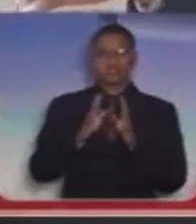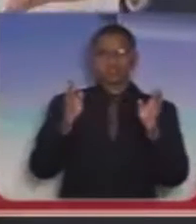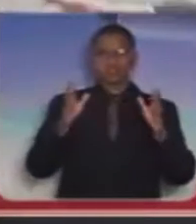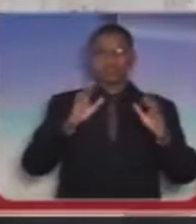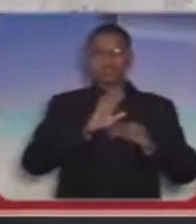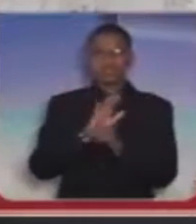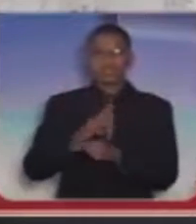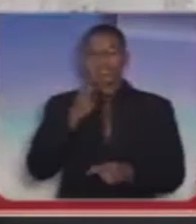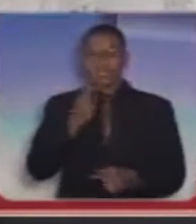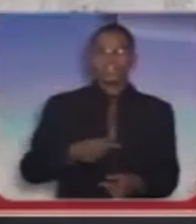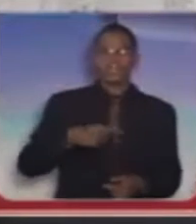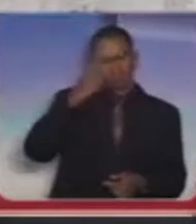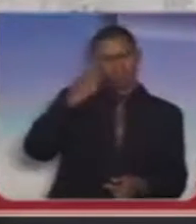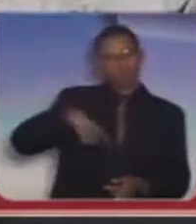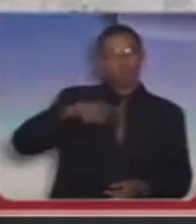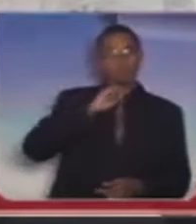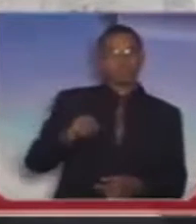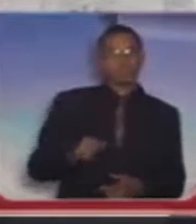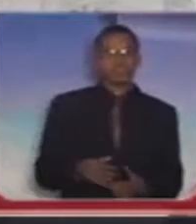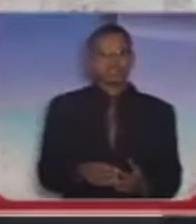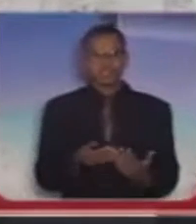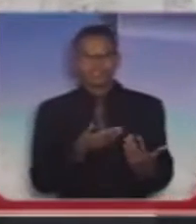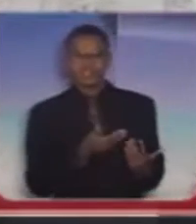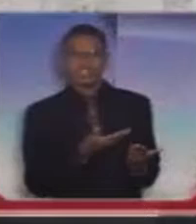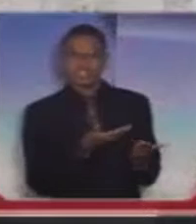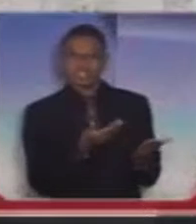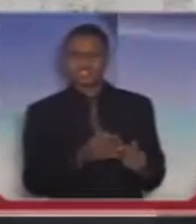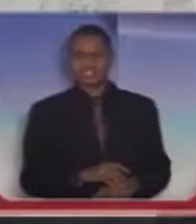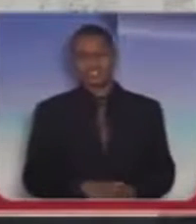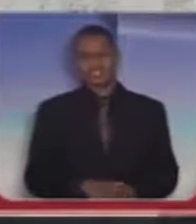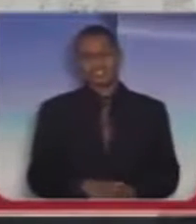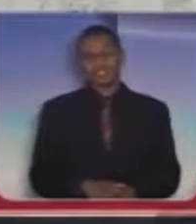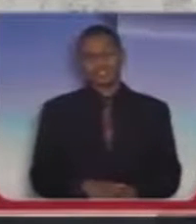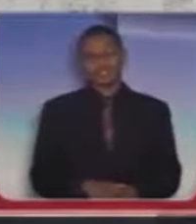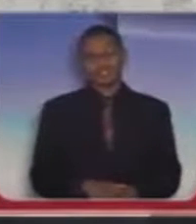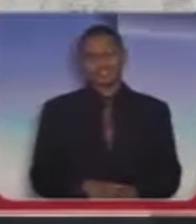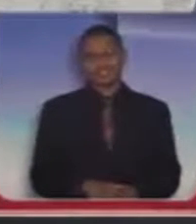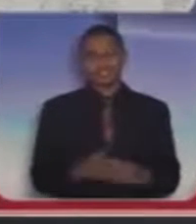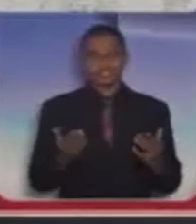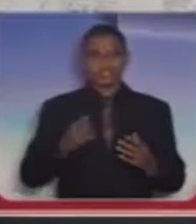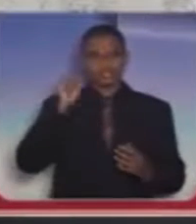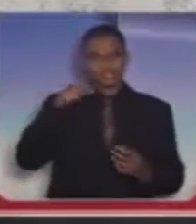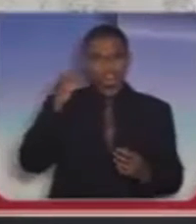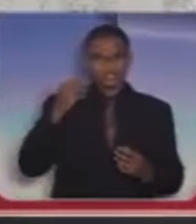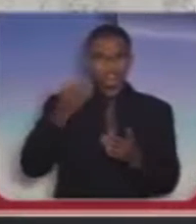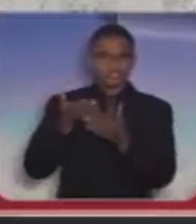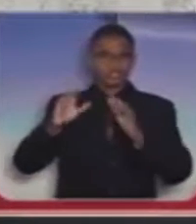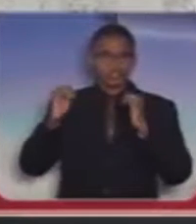que manda matar um cidadão e agora o senado vai discutir